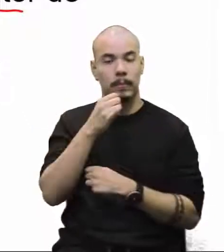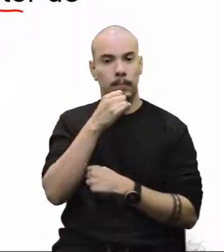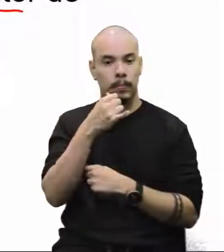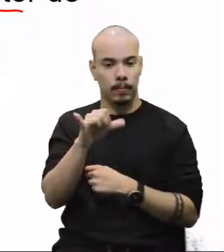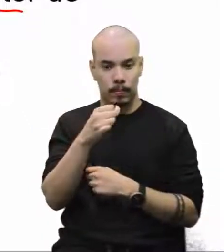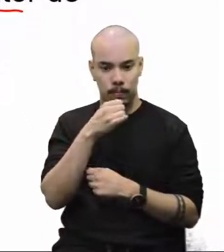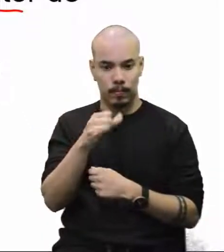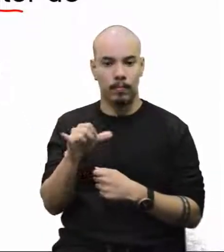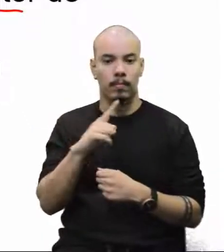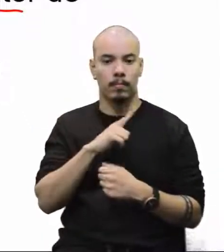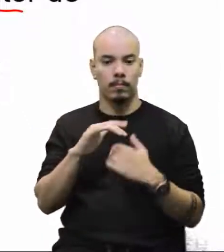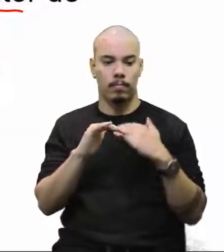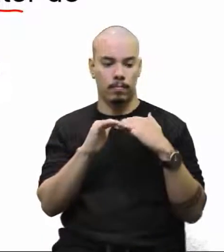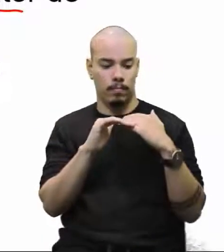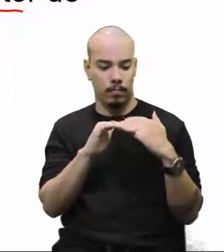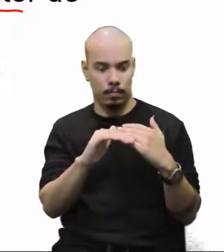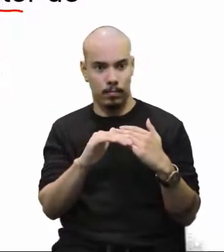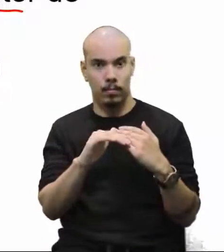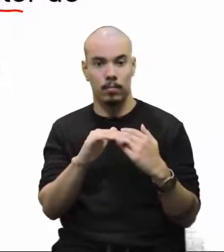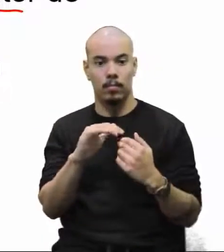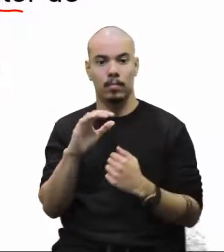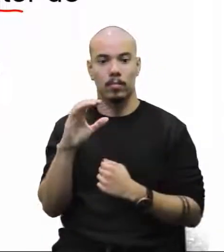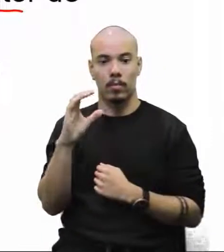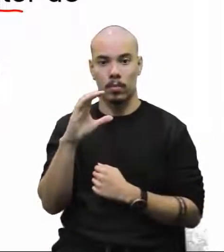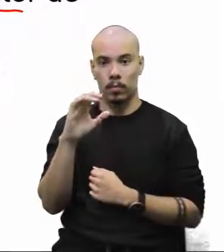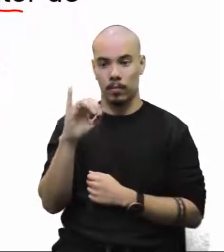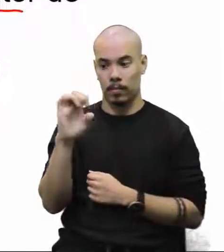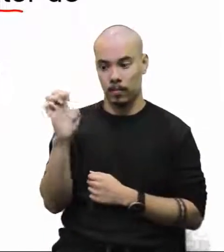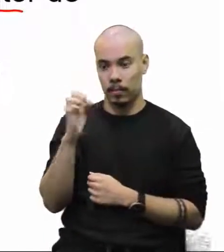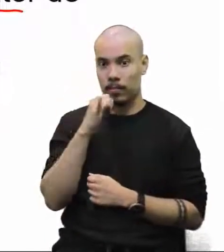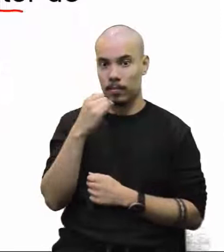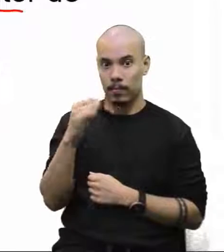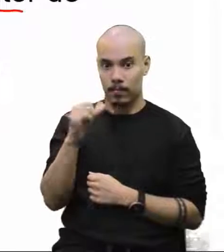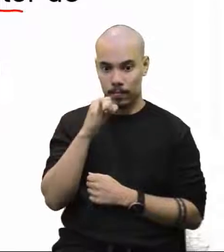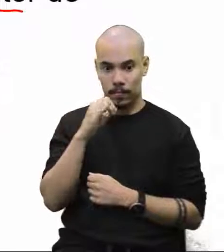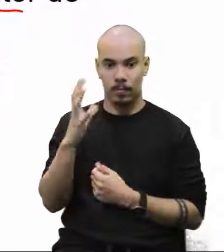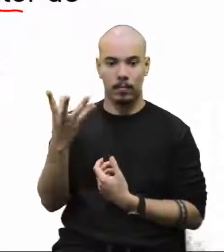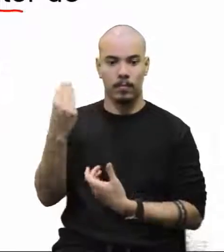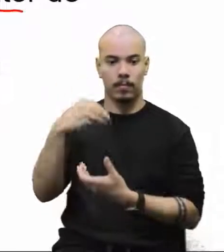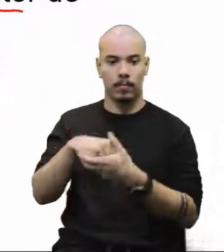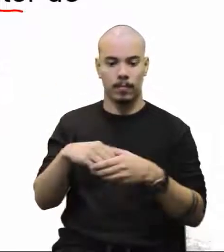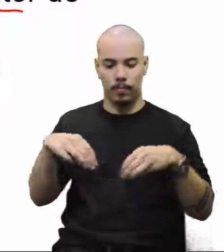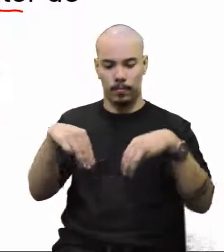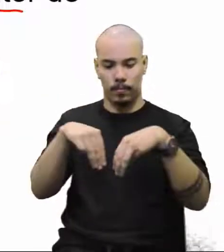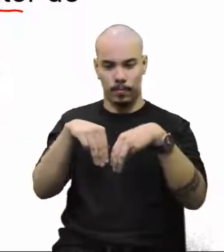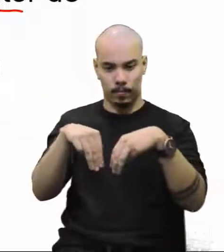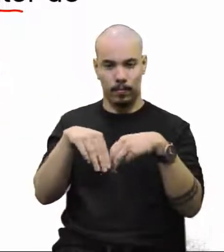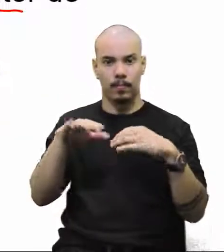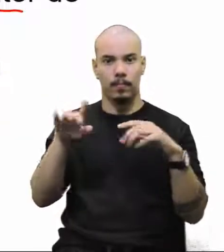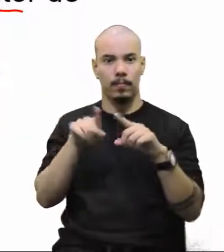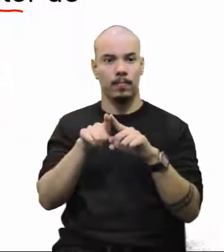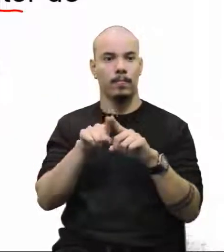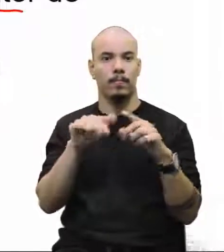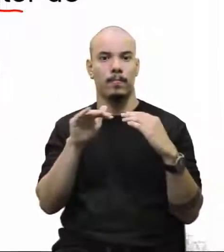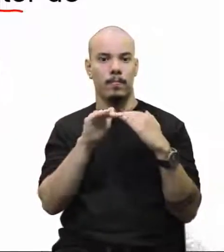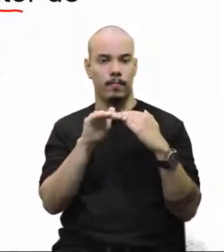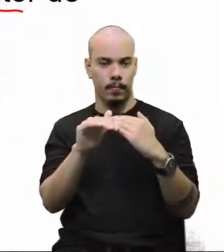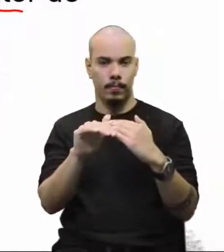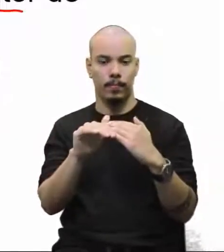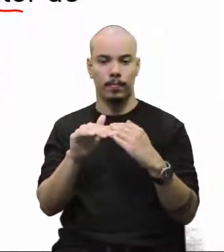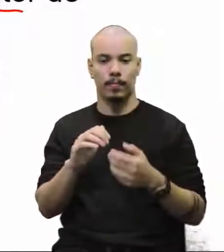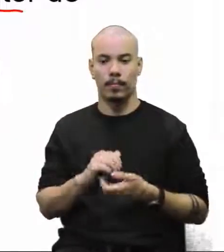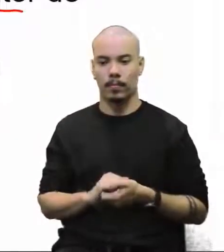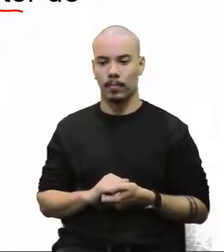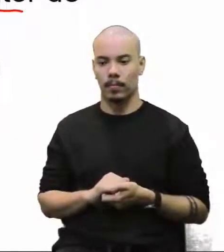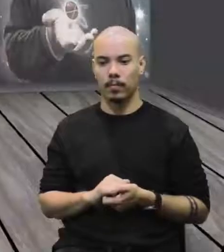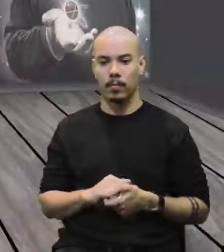eletricidade percorrido por uma corrente elétrica é colocado em um campo magnético e uniforme. Então, pessoal, olha só, o